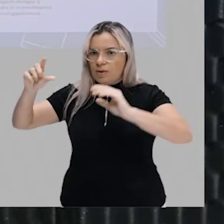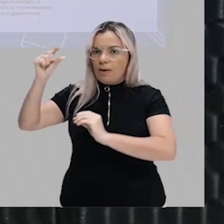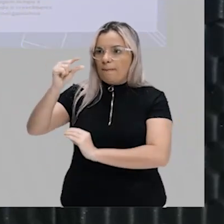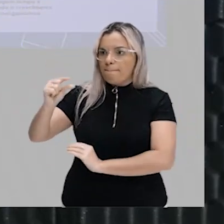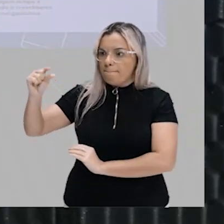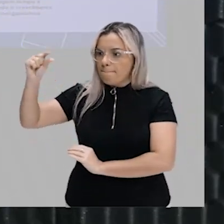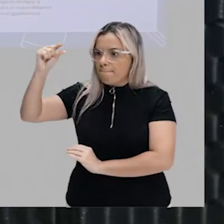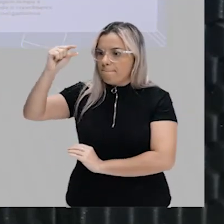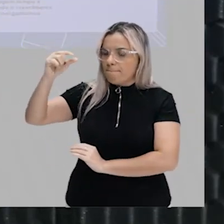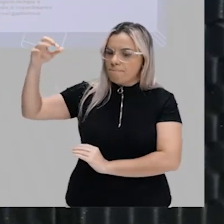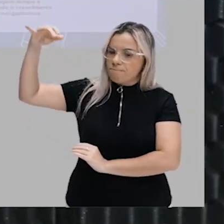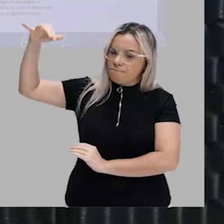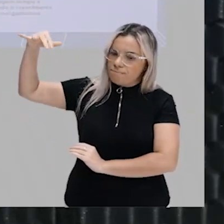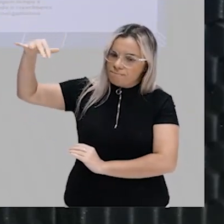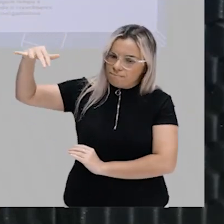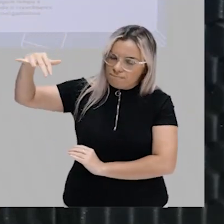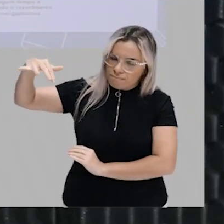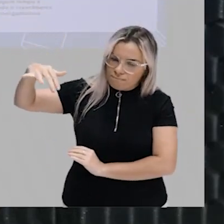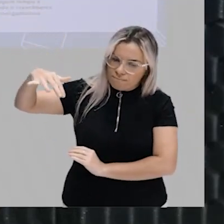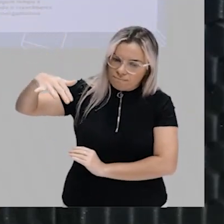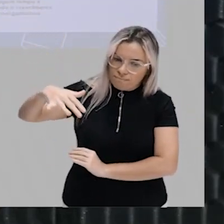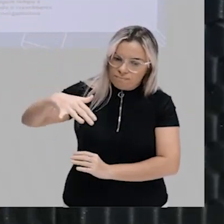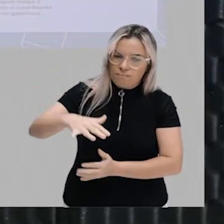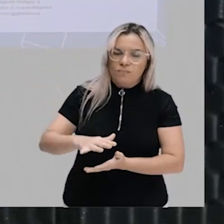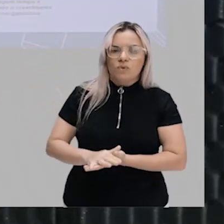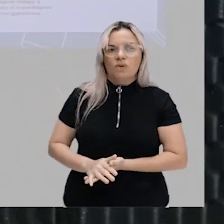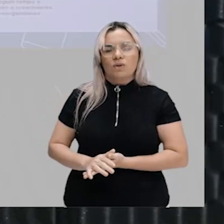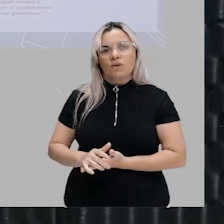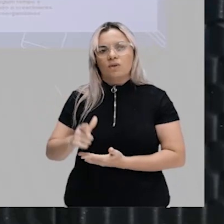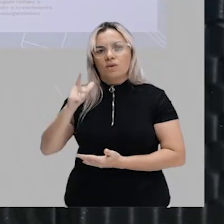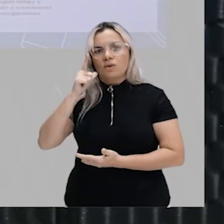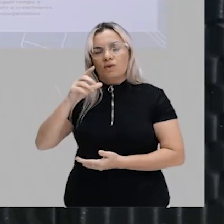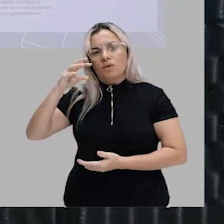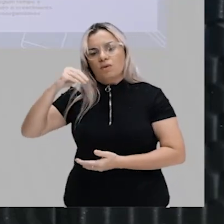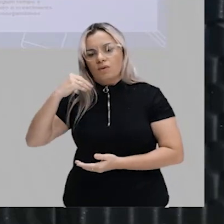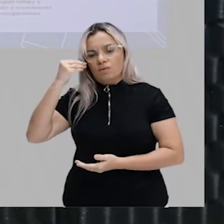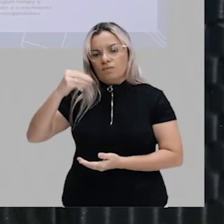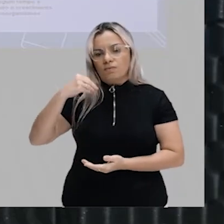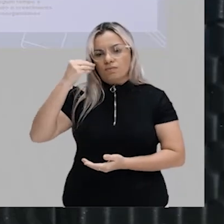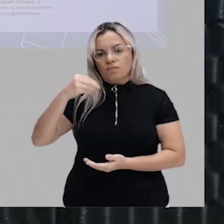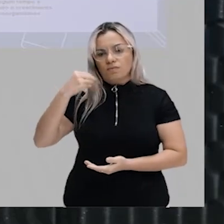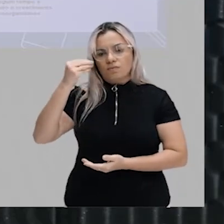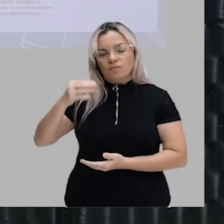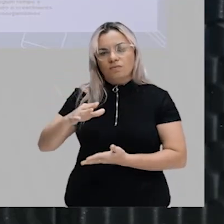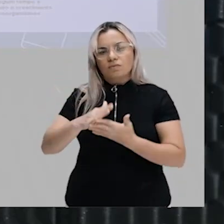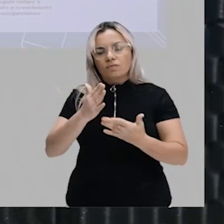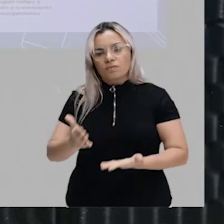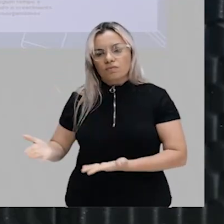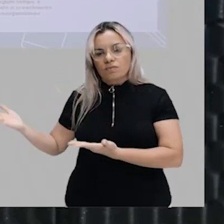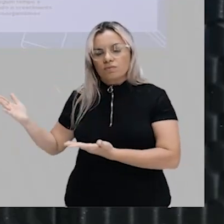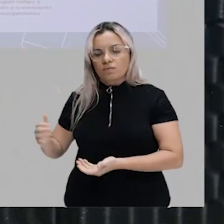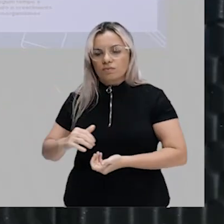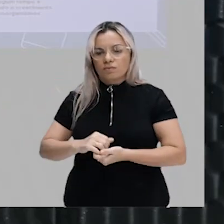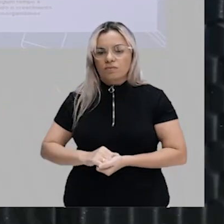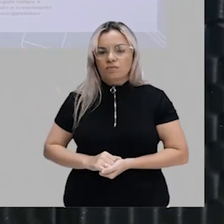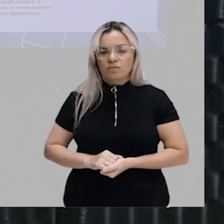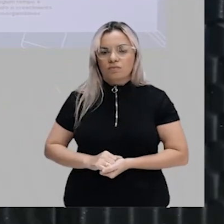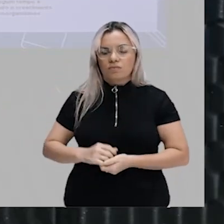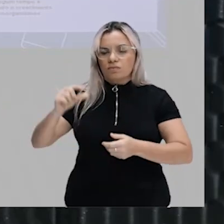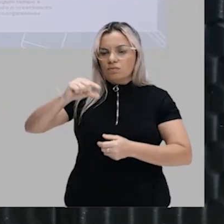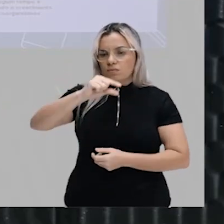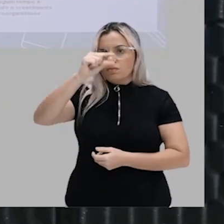partículas suspensas no ar. E ele conseguiu provar isso por meio desse experimento, onde o pescoço